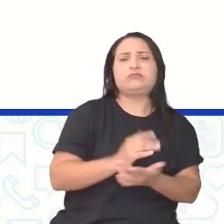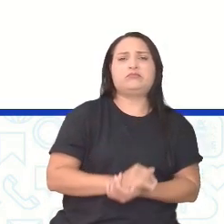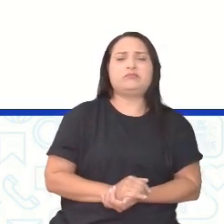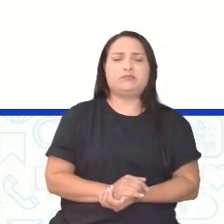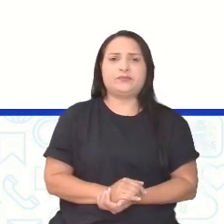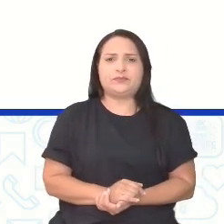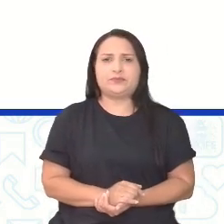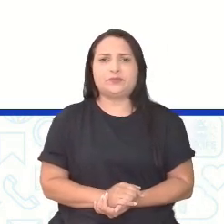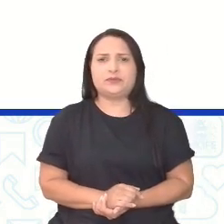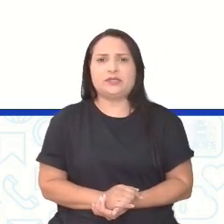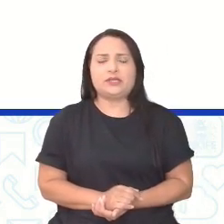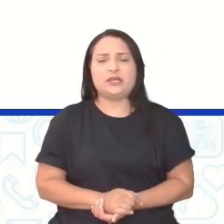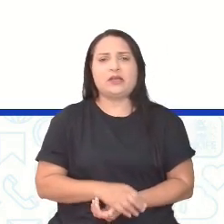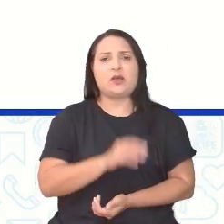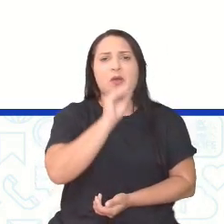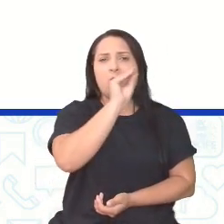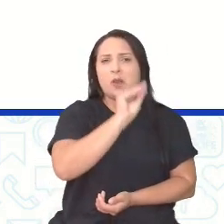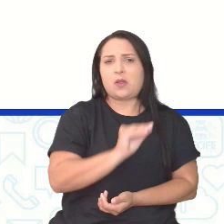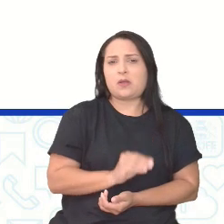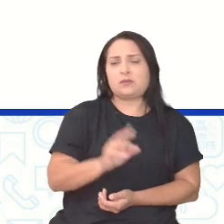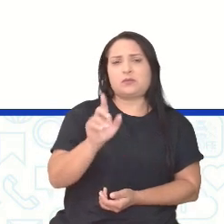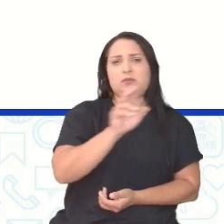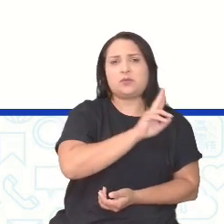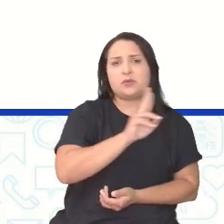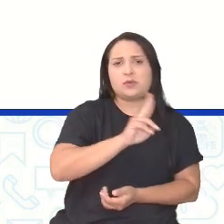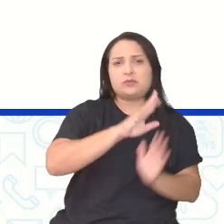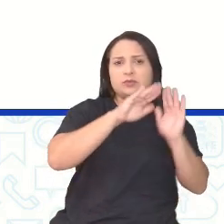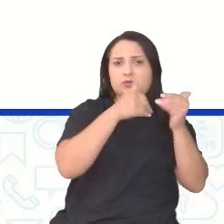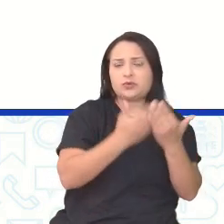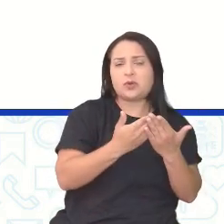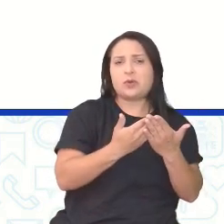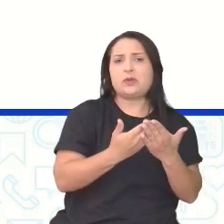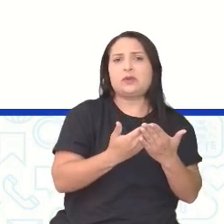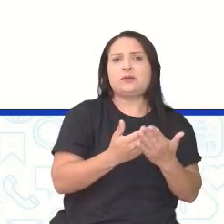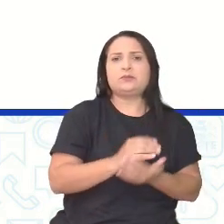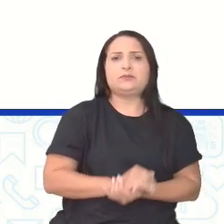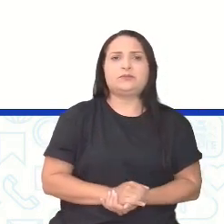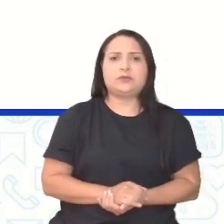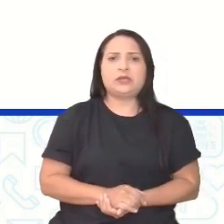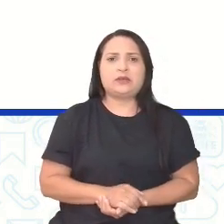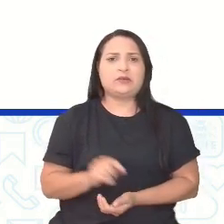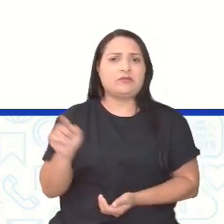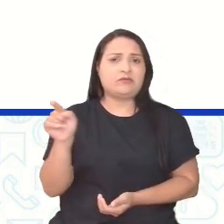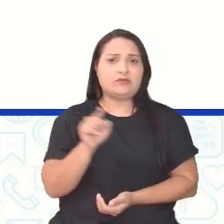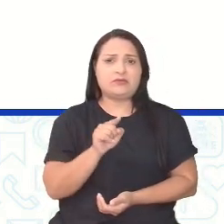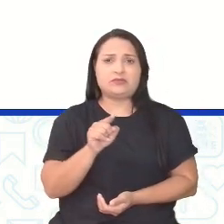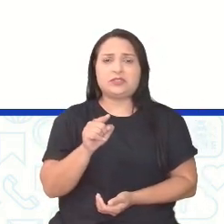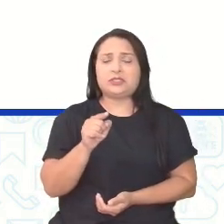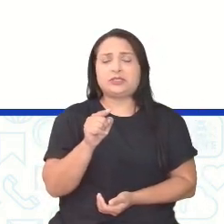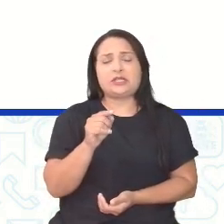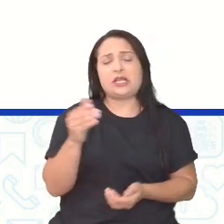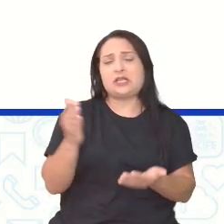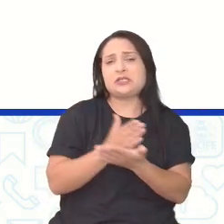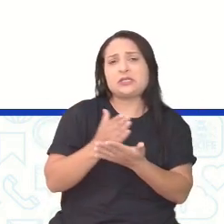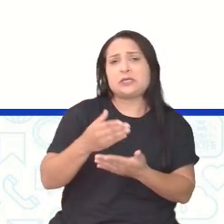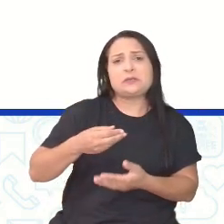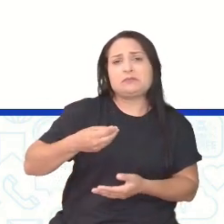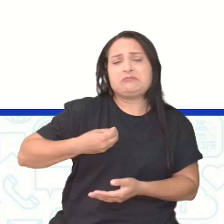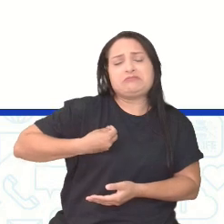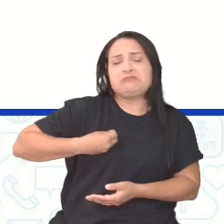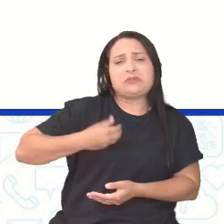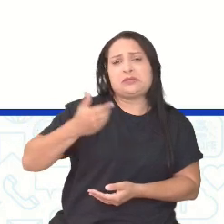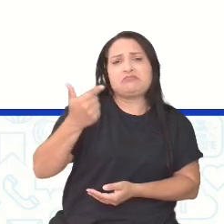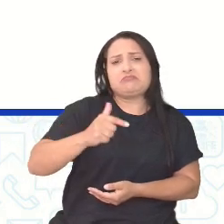estão dizendo o nome da escola de vocês. Coloquem lá, pessoal. Já que vocês não entram no ao vivo, quem não está conseguindo